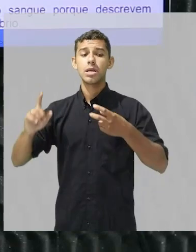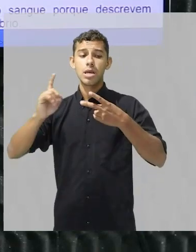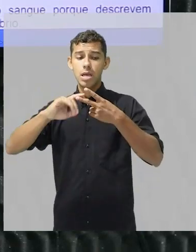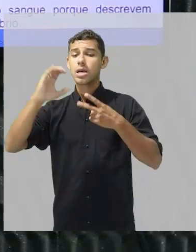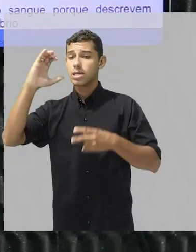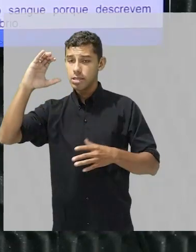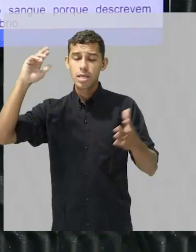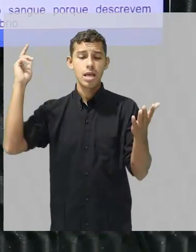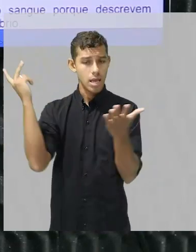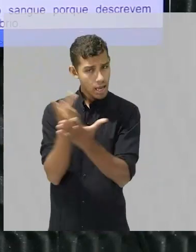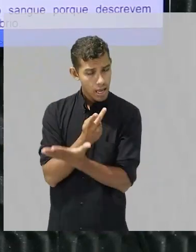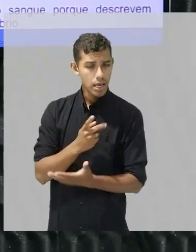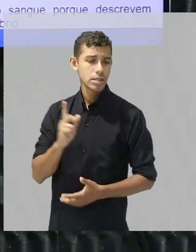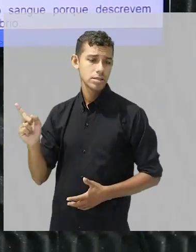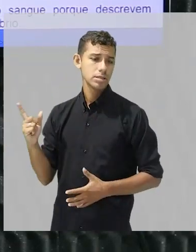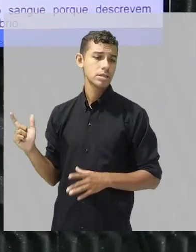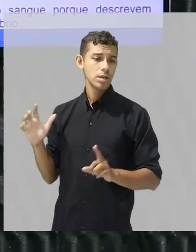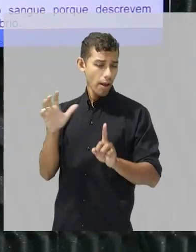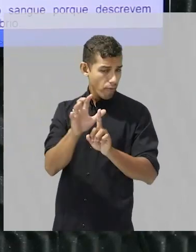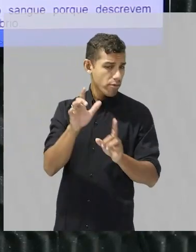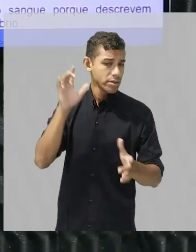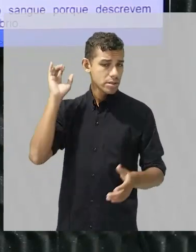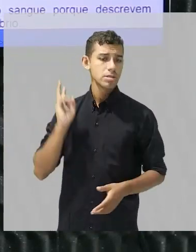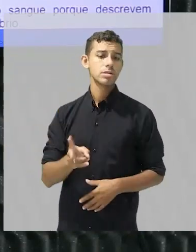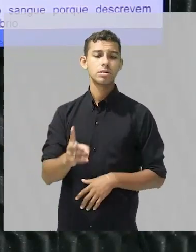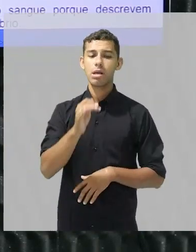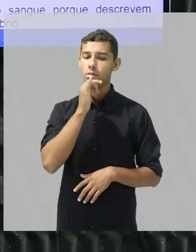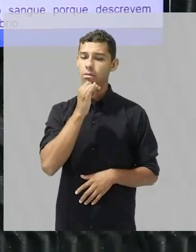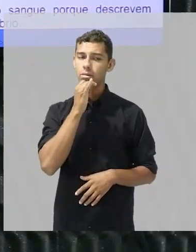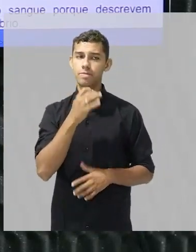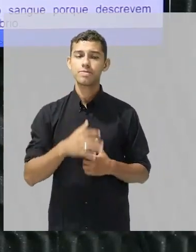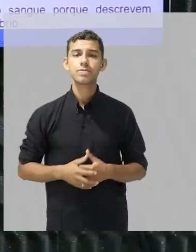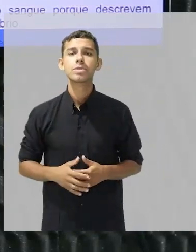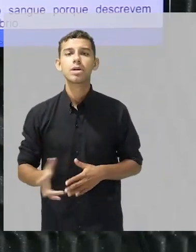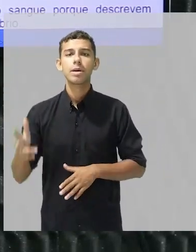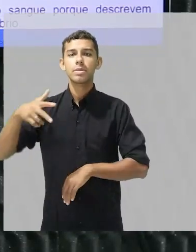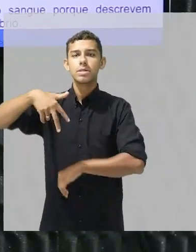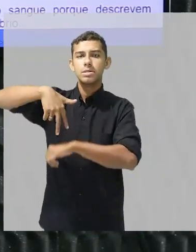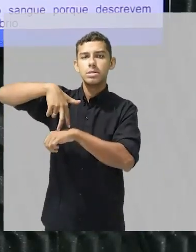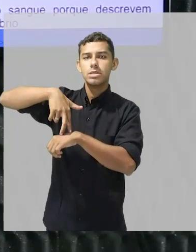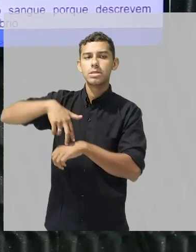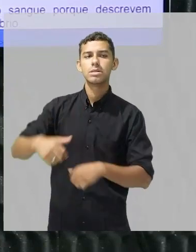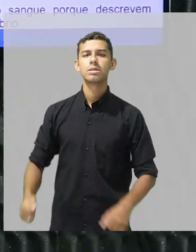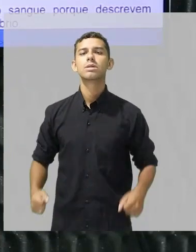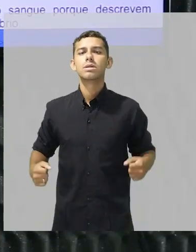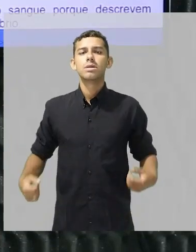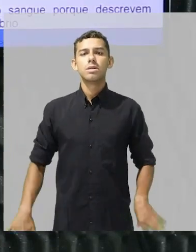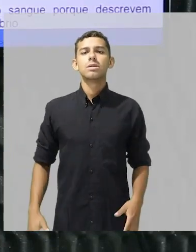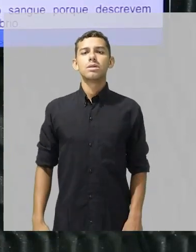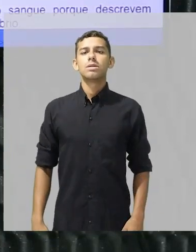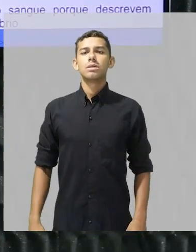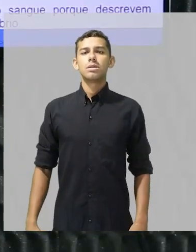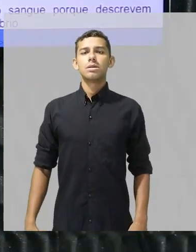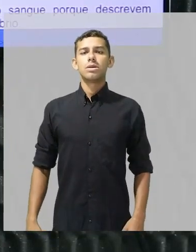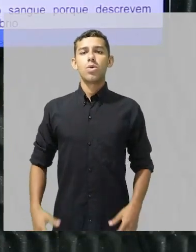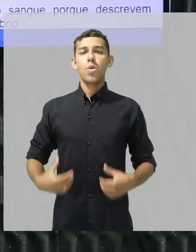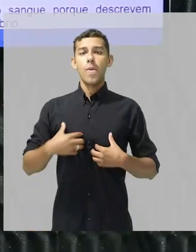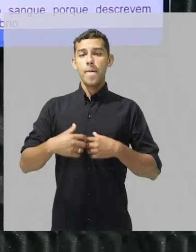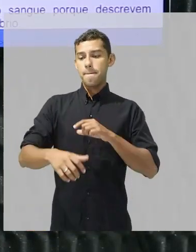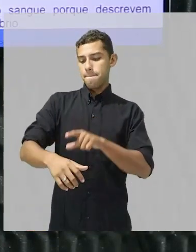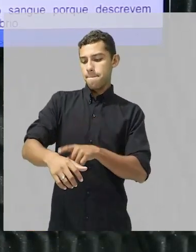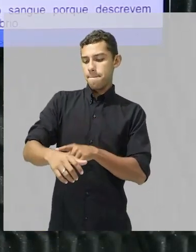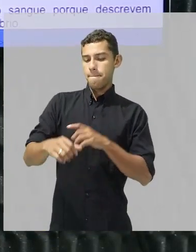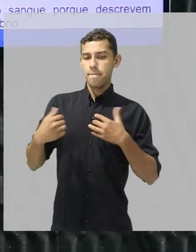influenciar bastante nesse transporte do sangue, porque imagina, você está em pé, os seus braços voltados para baixo.